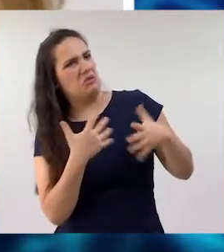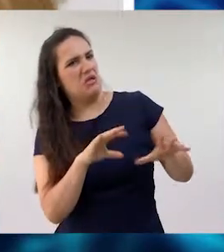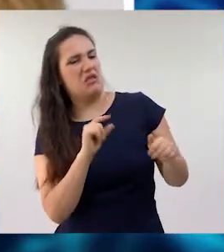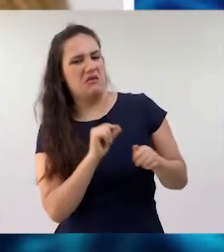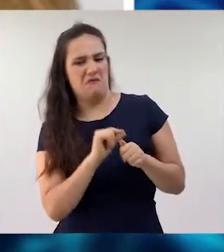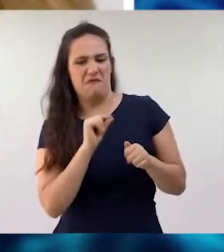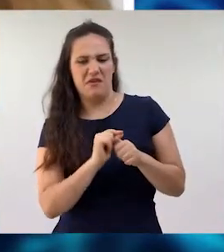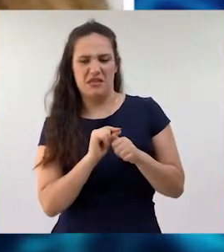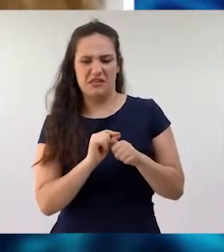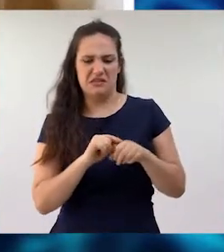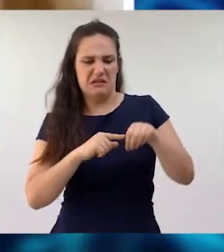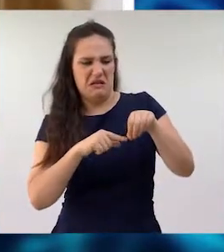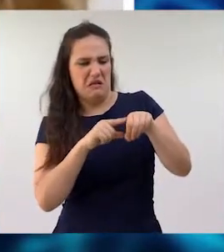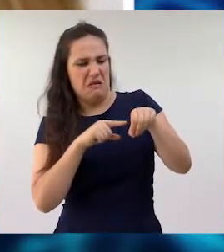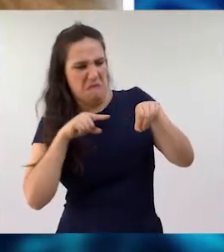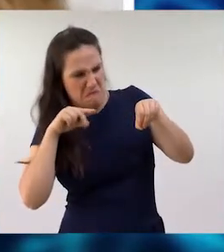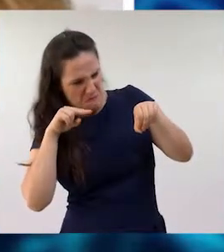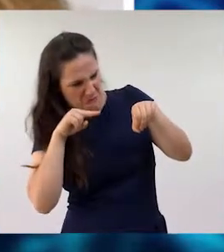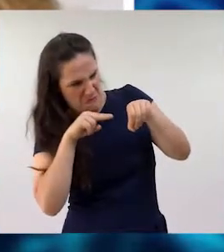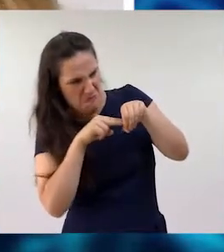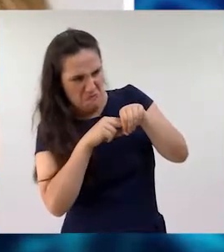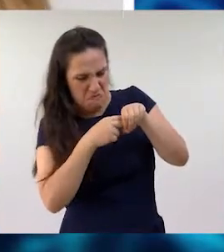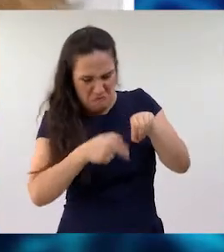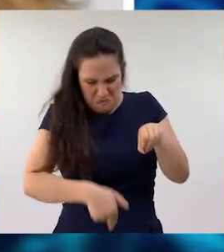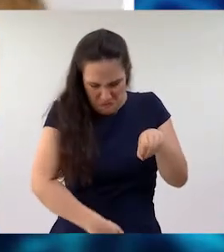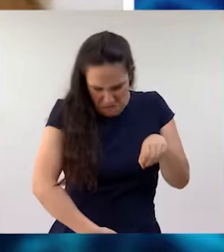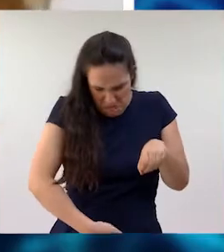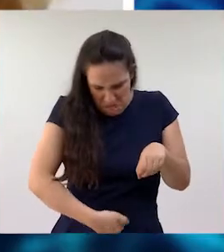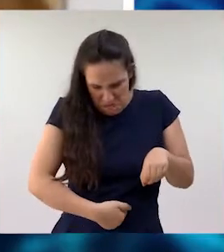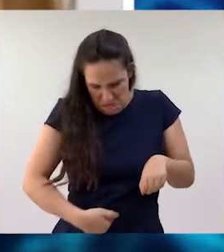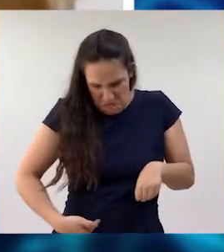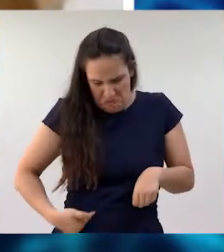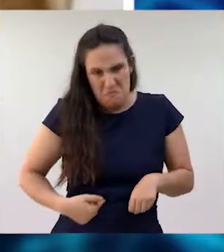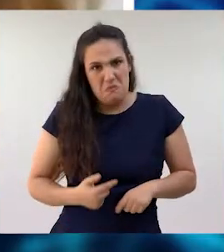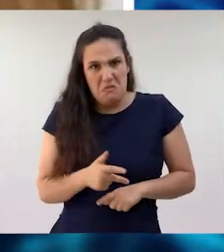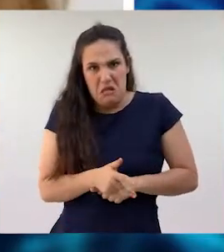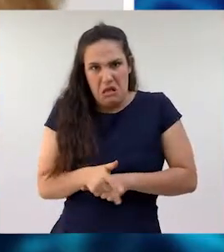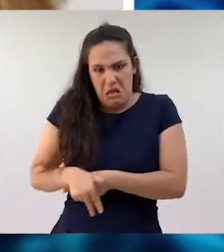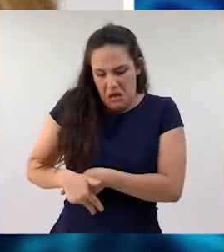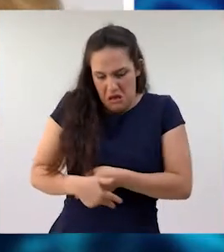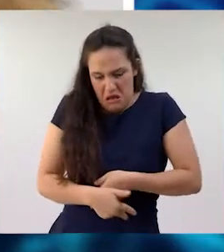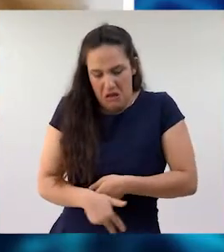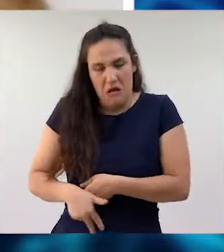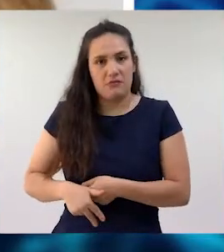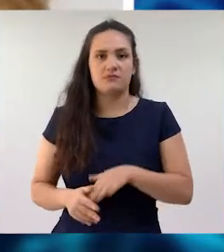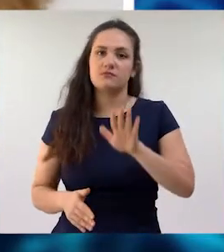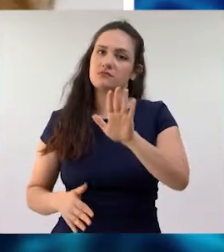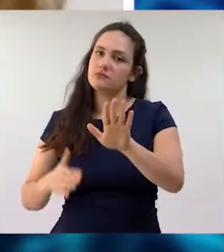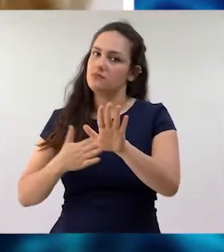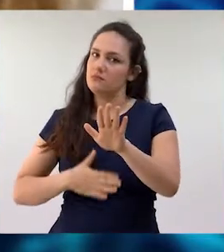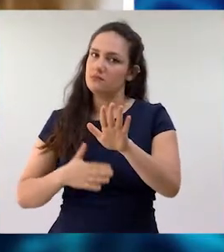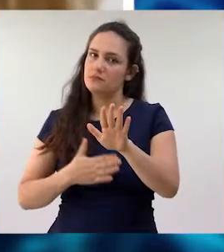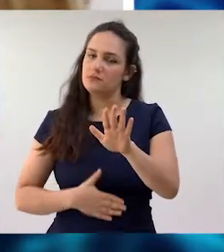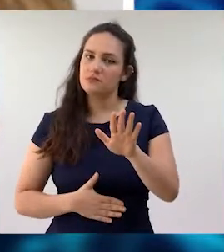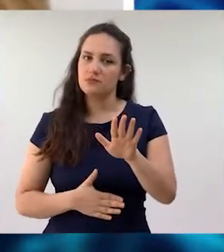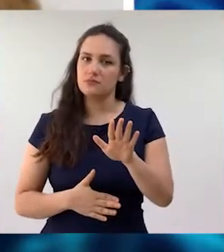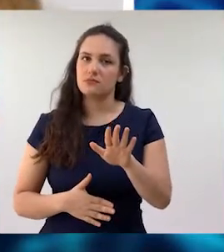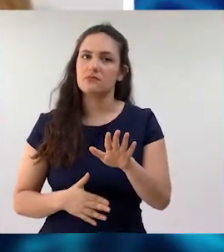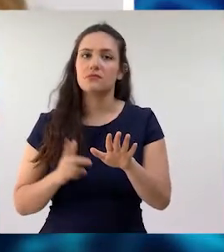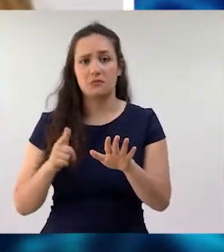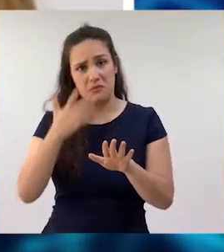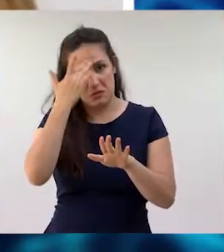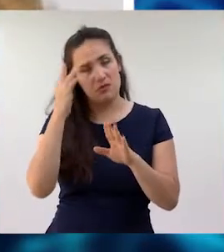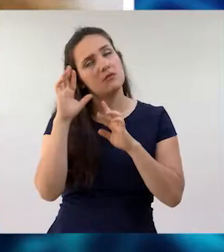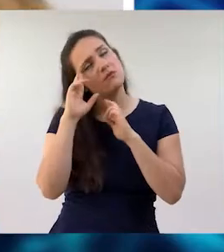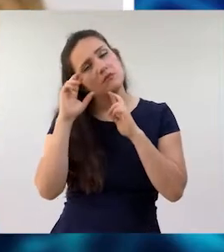um exame, que é uma endoscopia pelo ânus, né? E que normalmente é bem tolerado, a gente faz sob sedação, ou seja, o